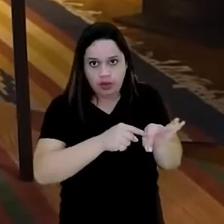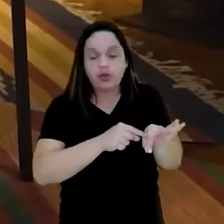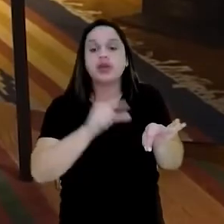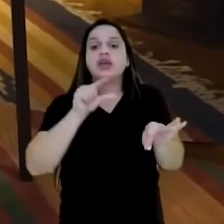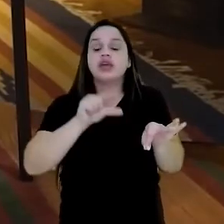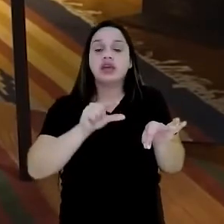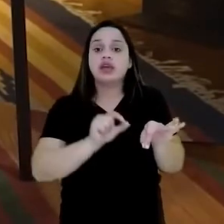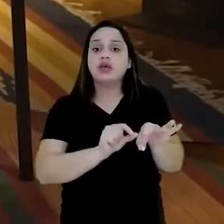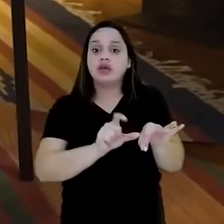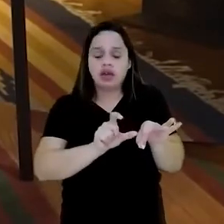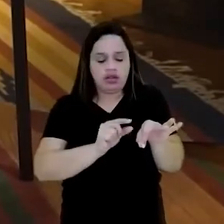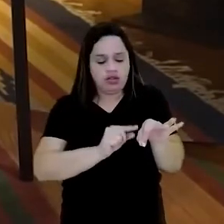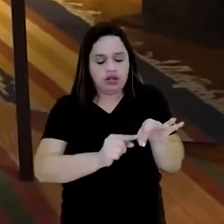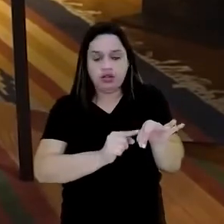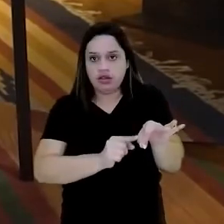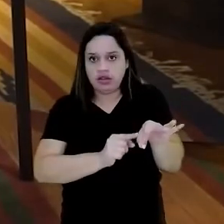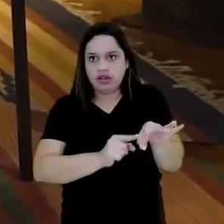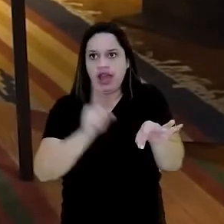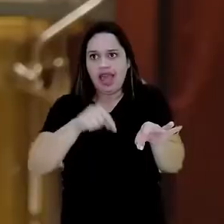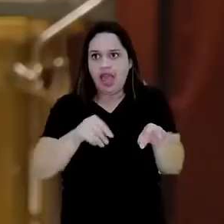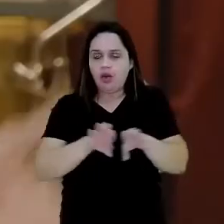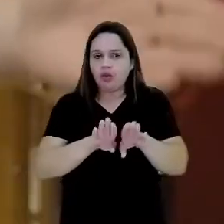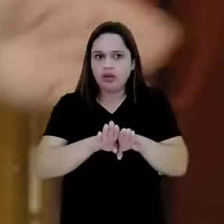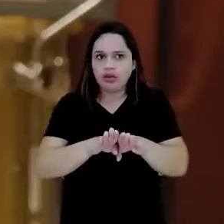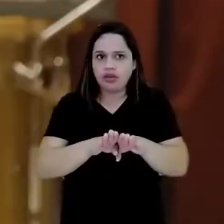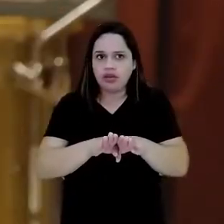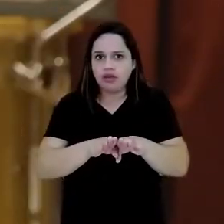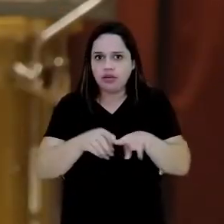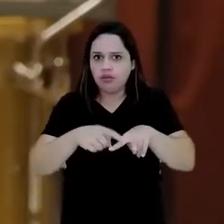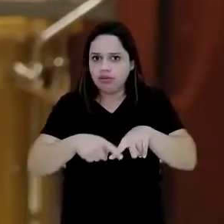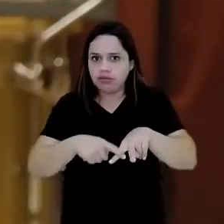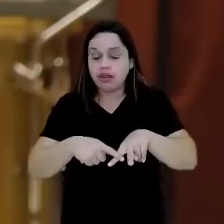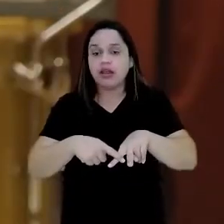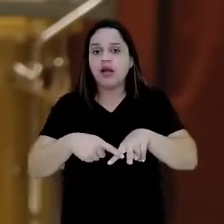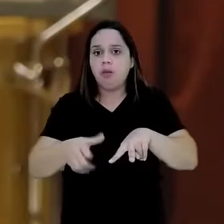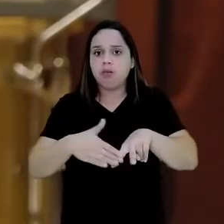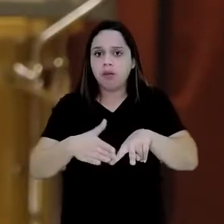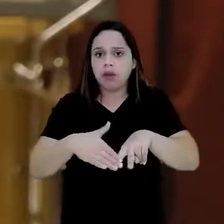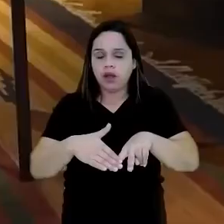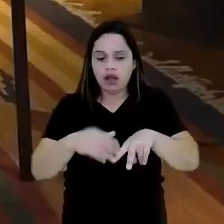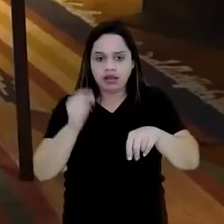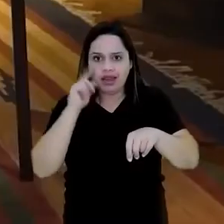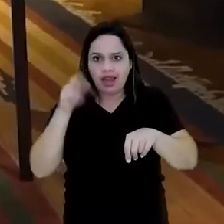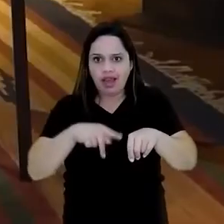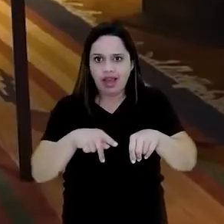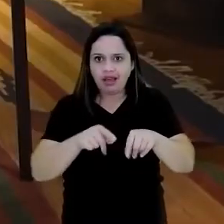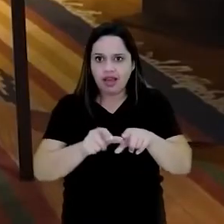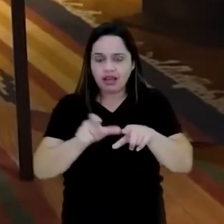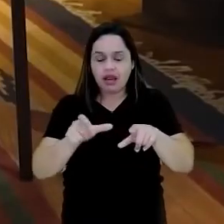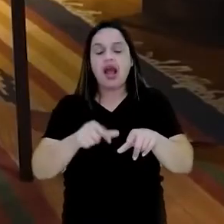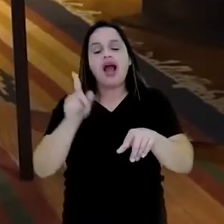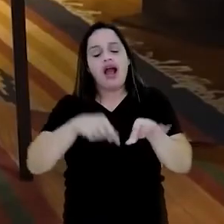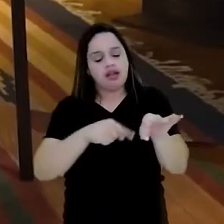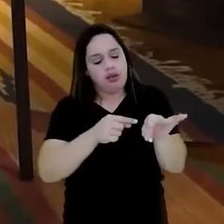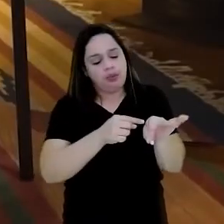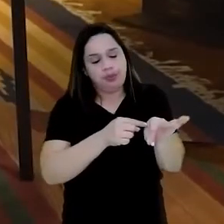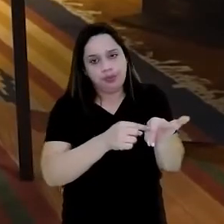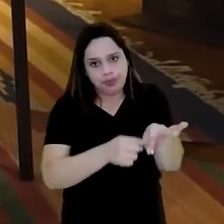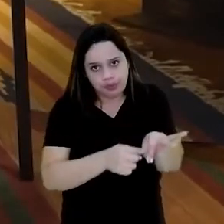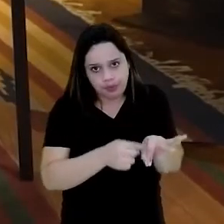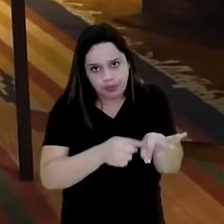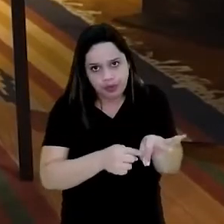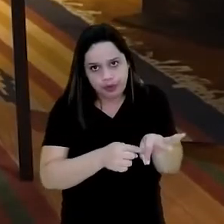fininho grande é o mais grossinho que bate na na coxa não olha tá vendo babá queira que baixa pequeno burro é